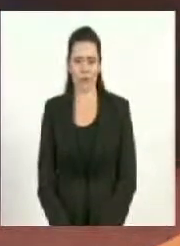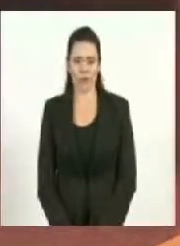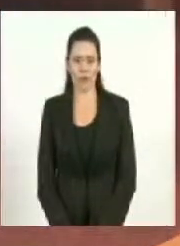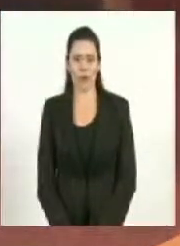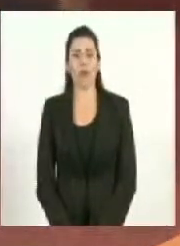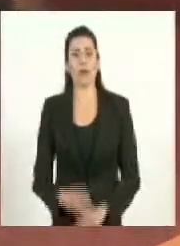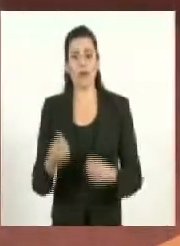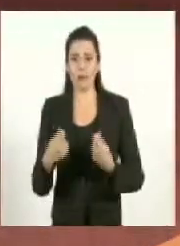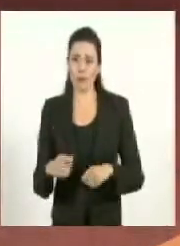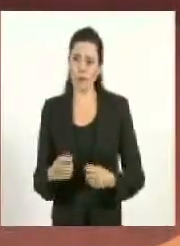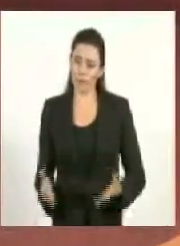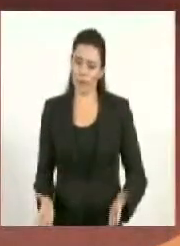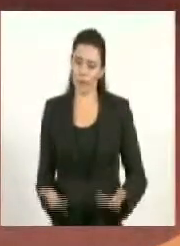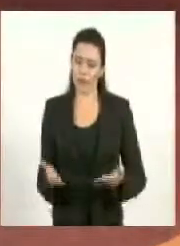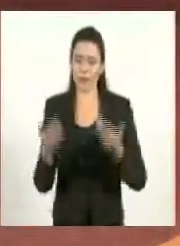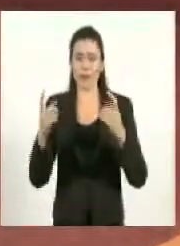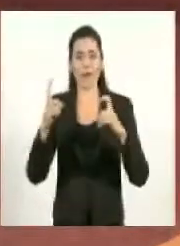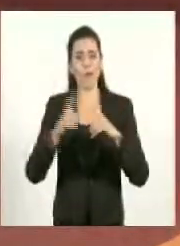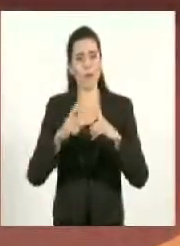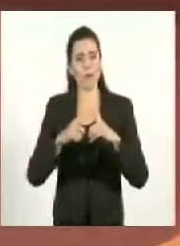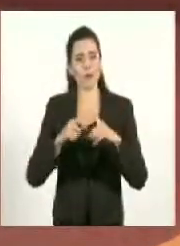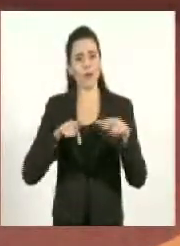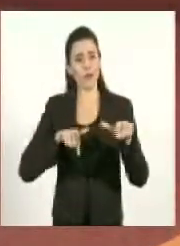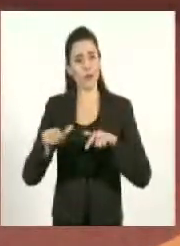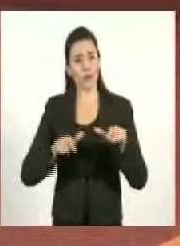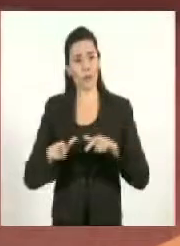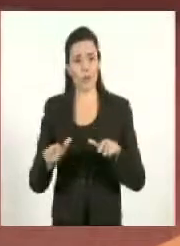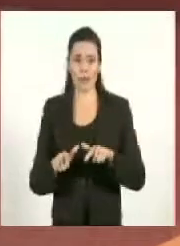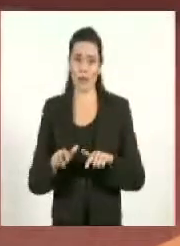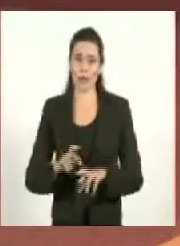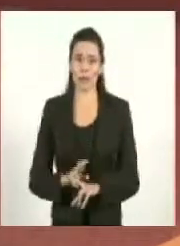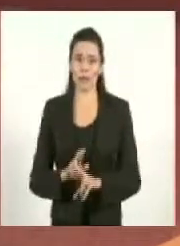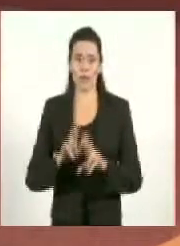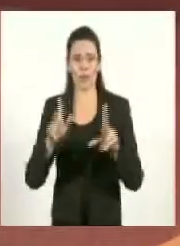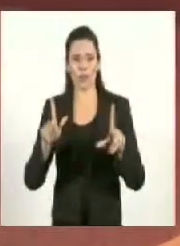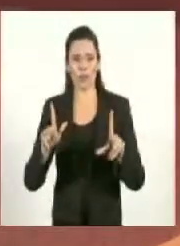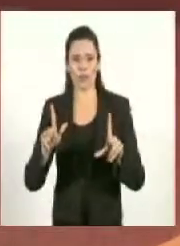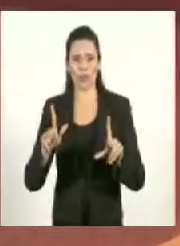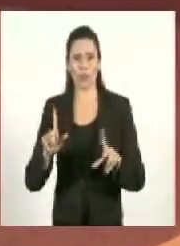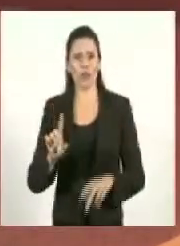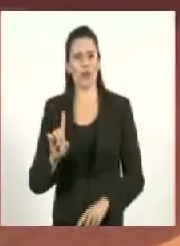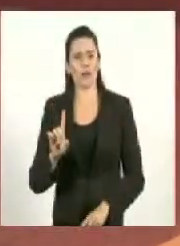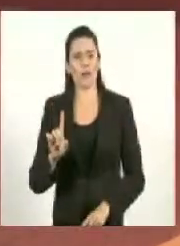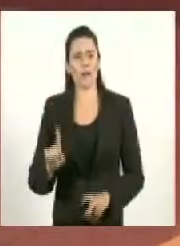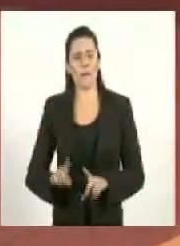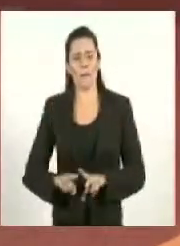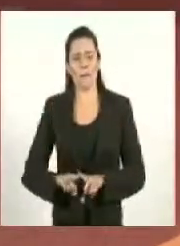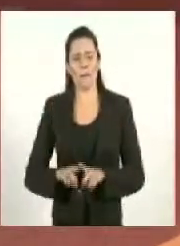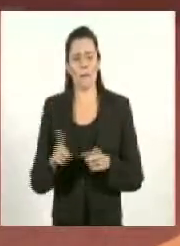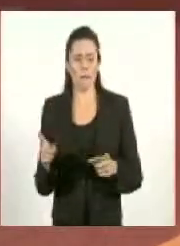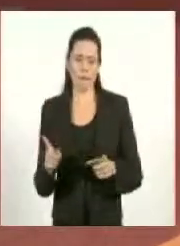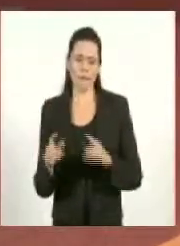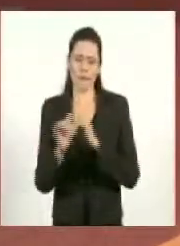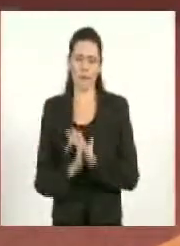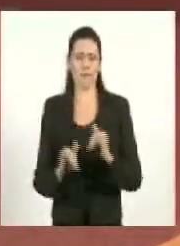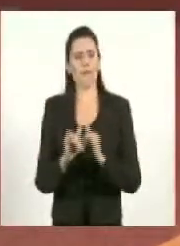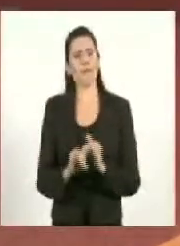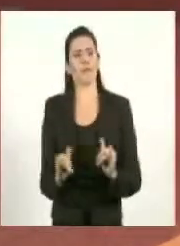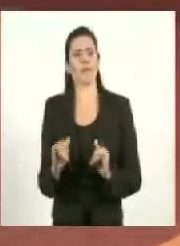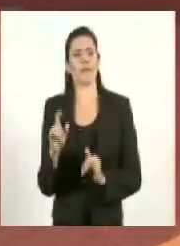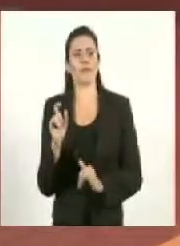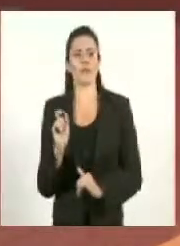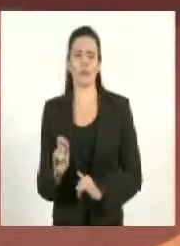carreira para atender o maior número de gente, para poder ganhar uma gratificação maior. Isso não está